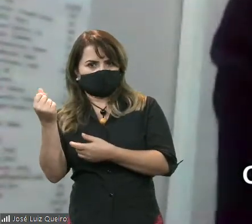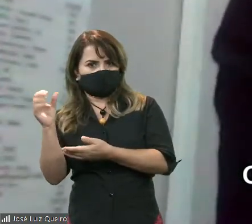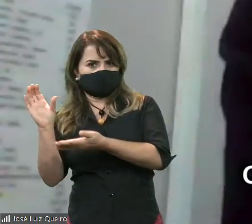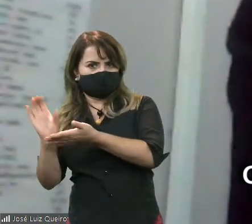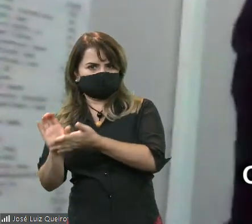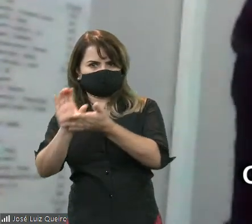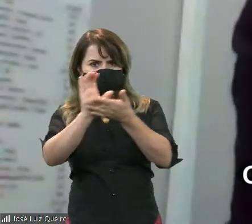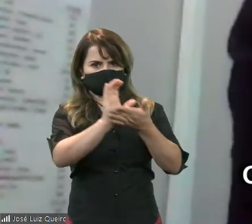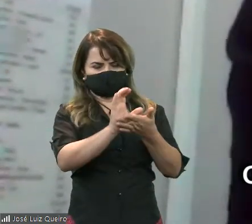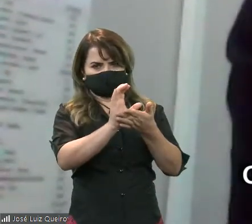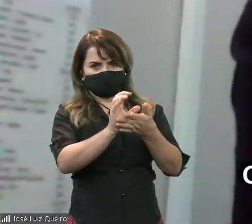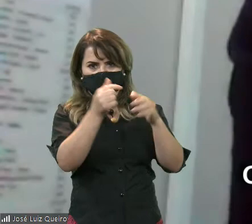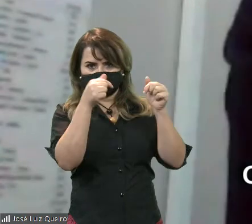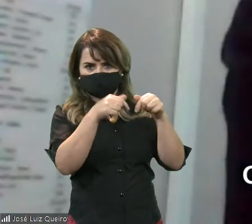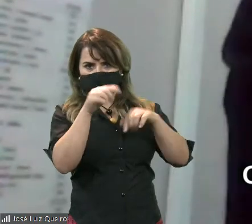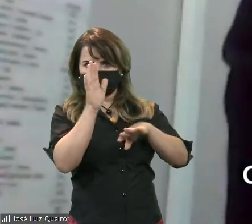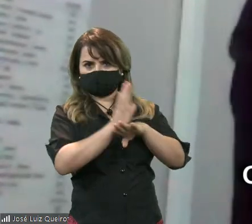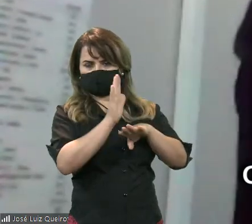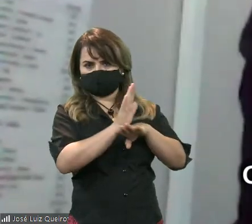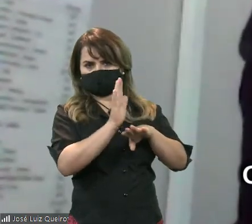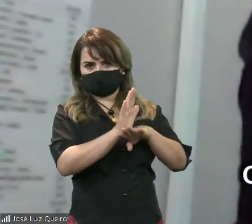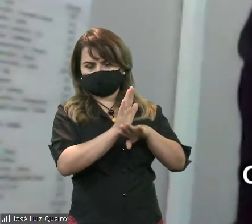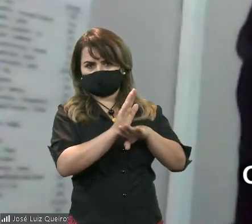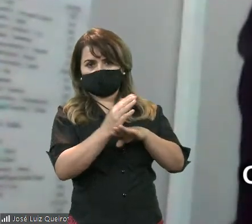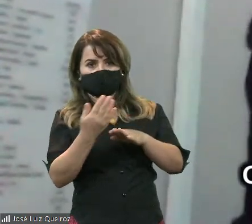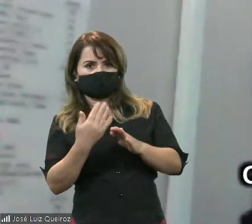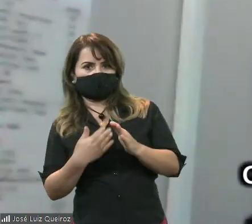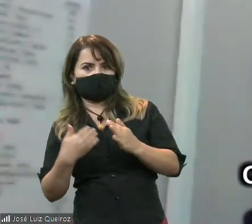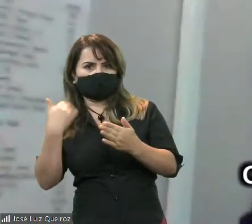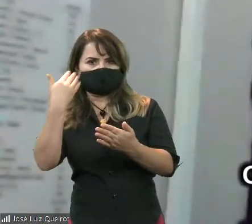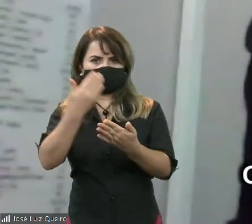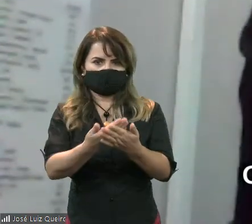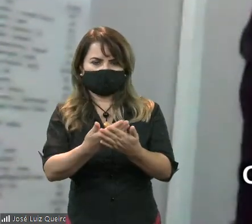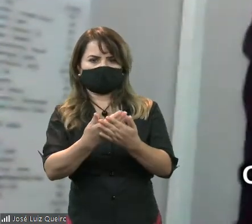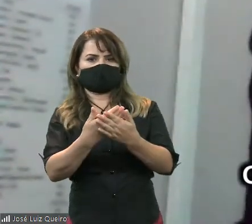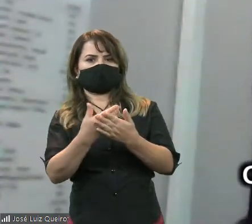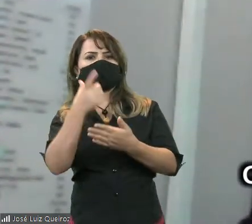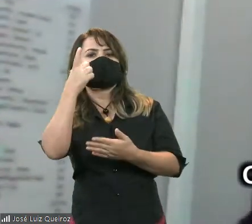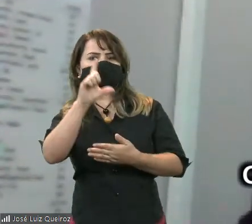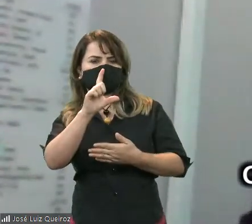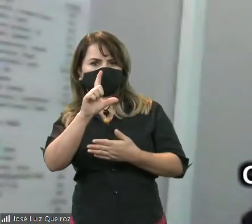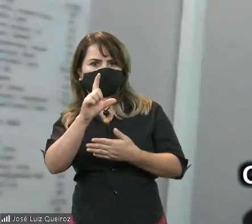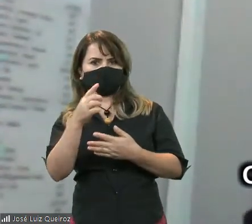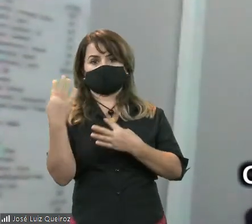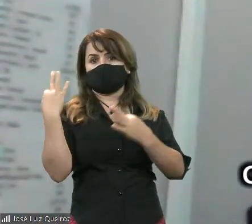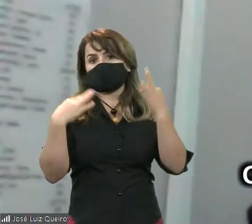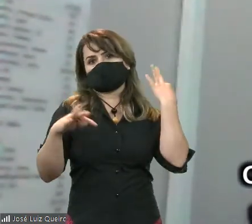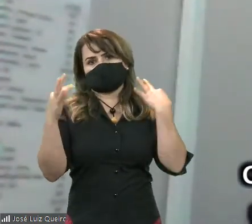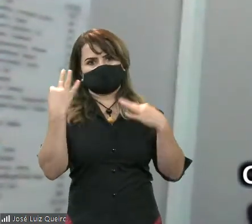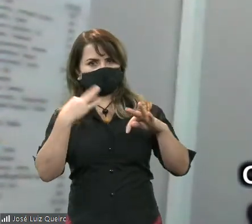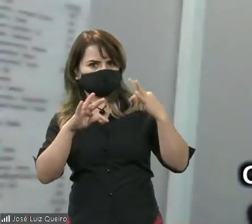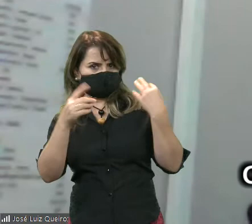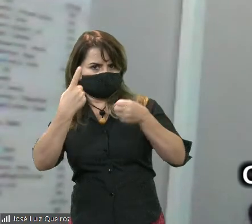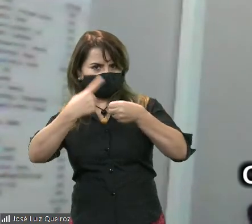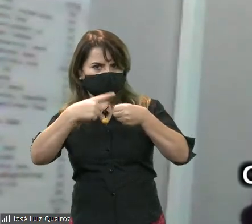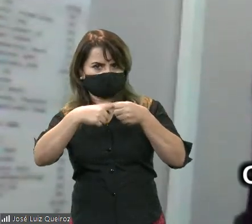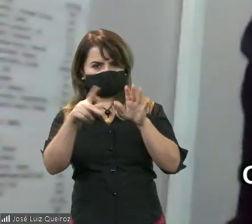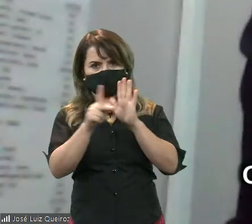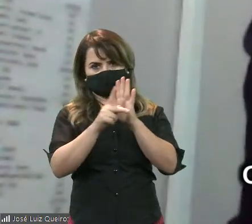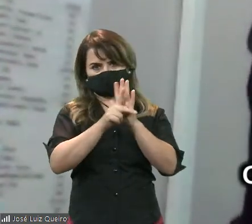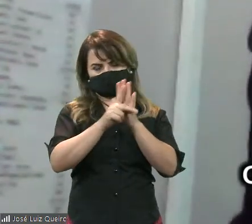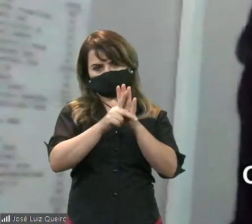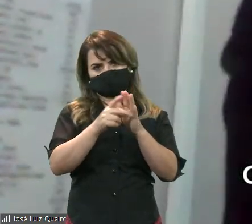de receber as verbas, até se tornar instância turística. Isso está no projeto também, né? Então, como